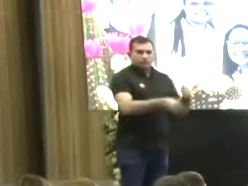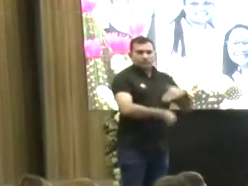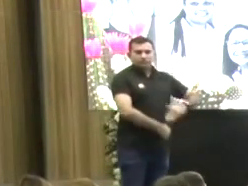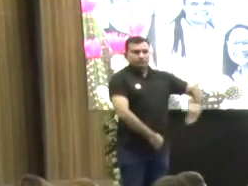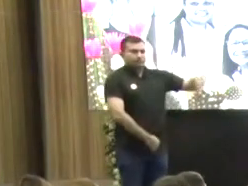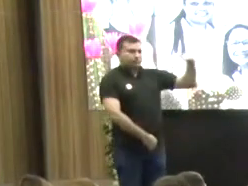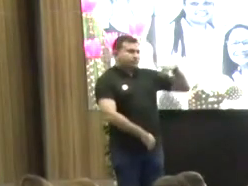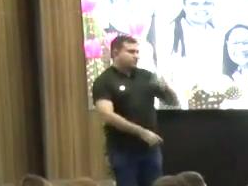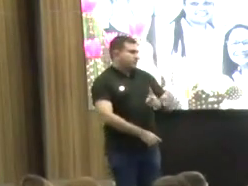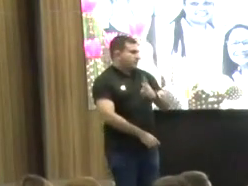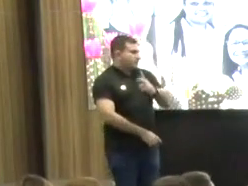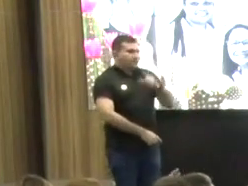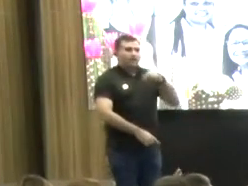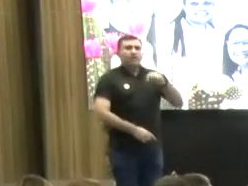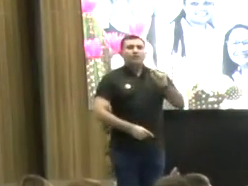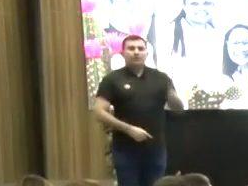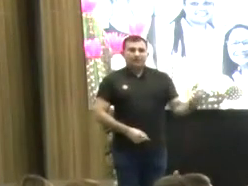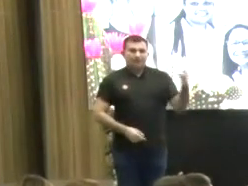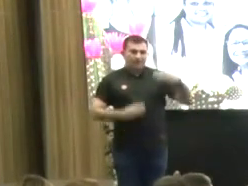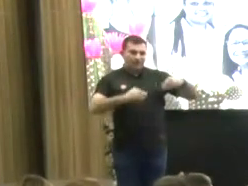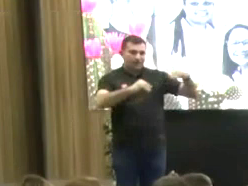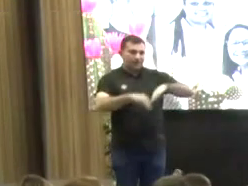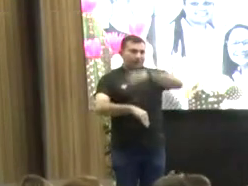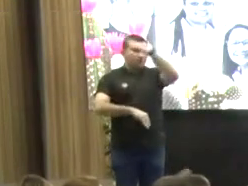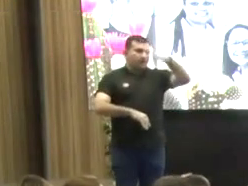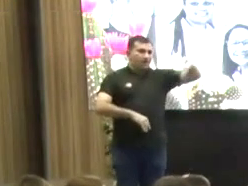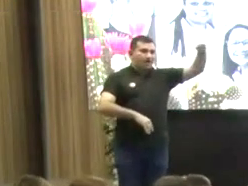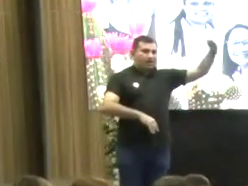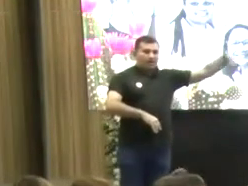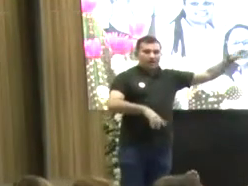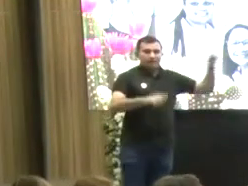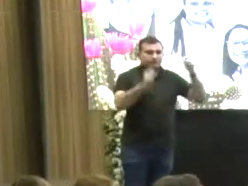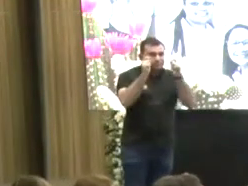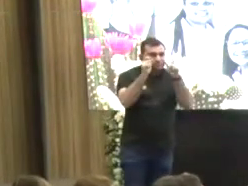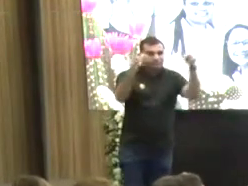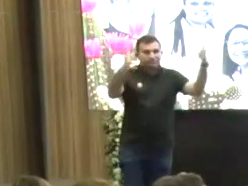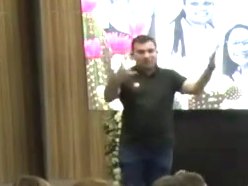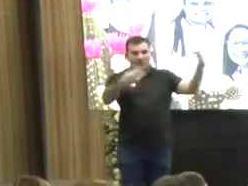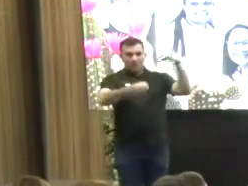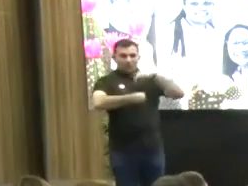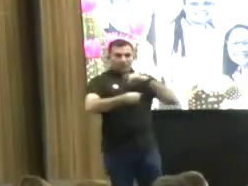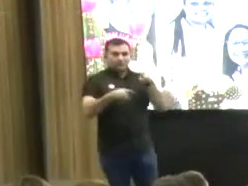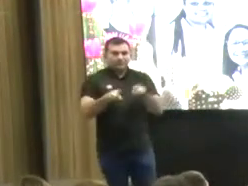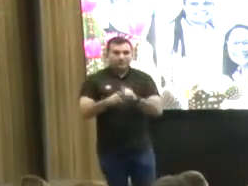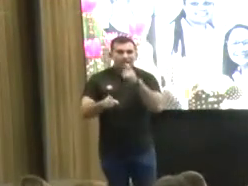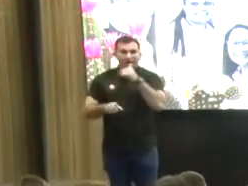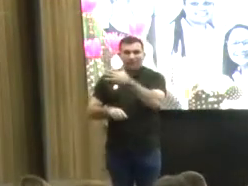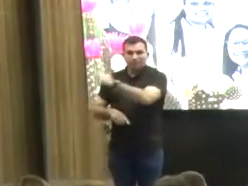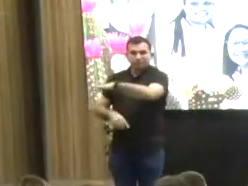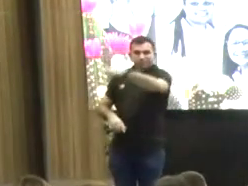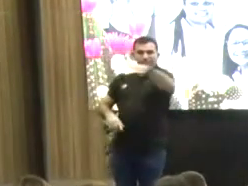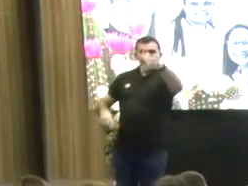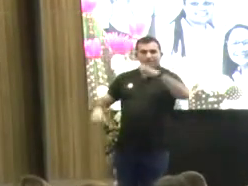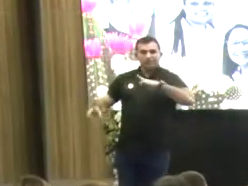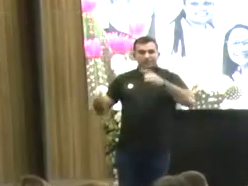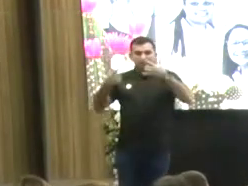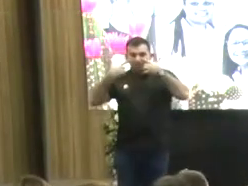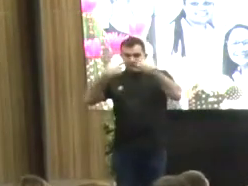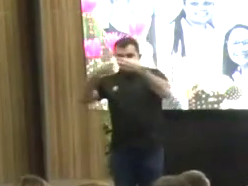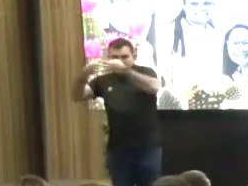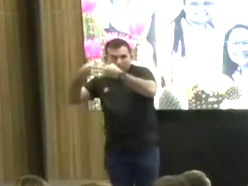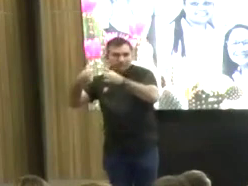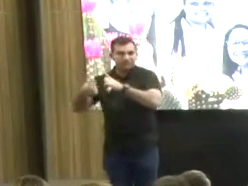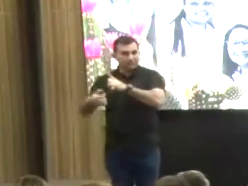as dunas dentro do corpo e o mar na retina dos olhos. Eu me dei conta que eu sou do